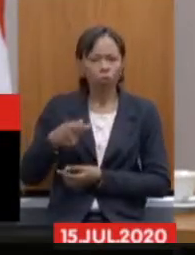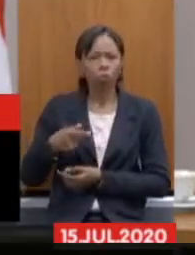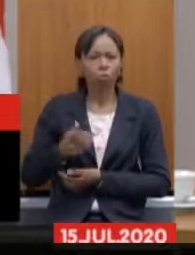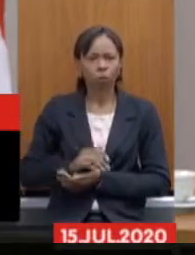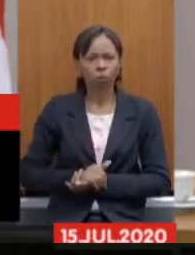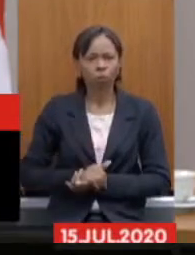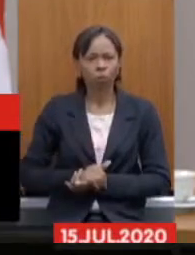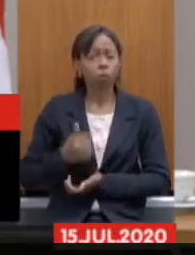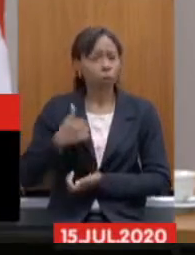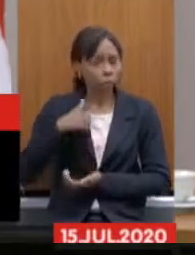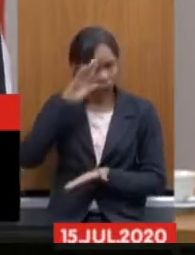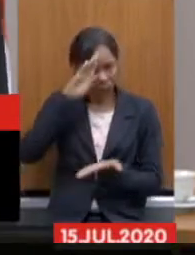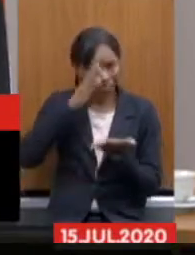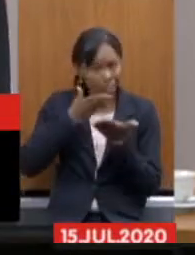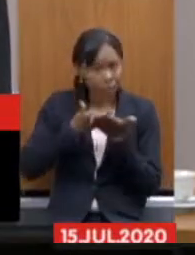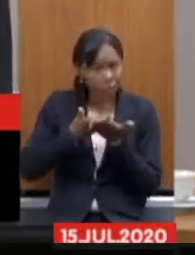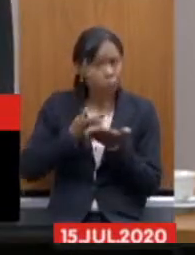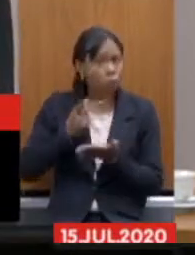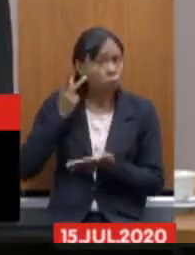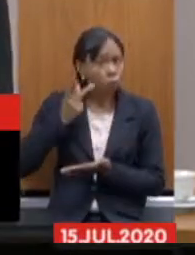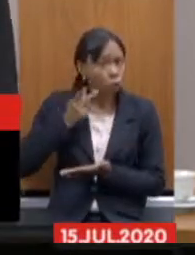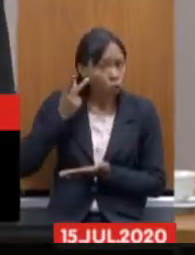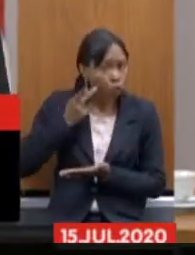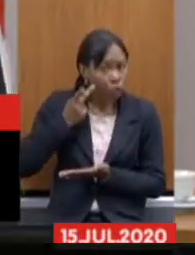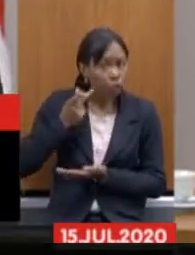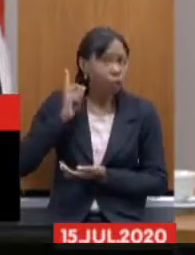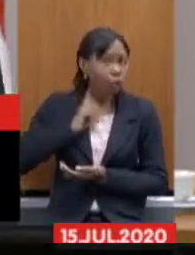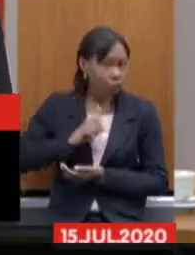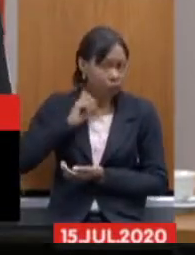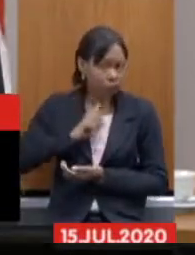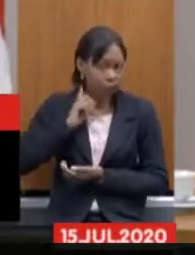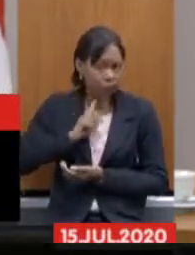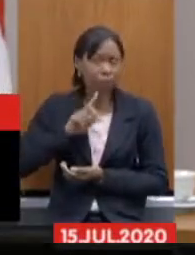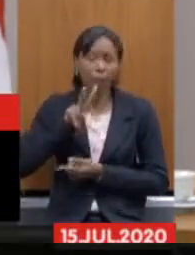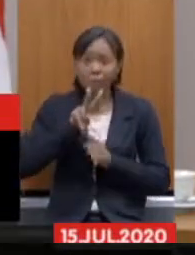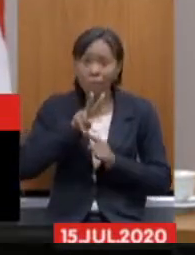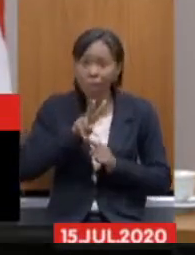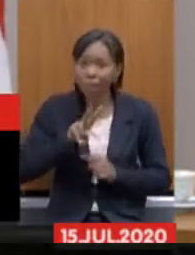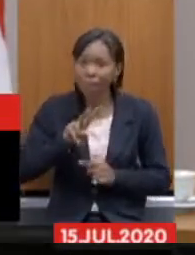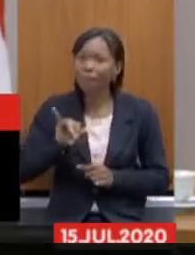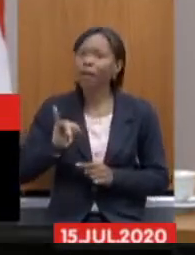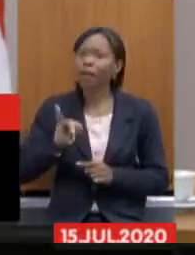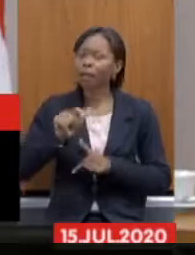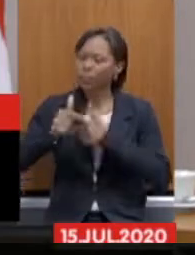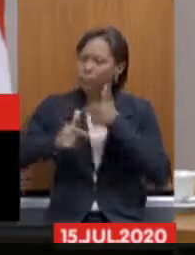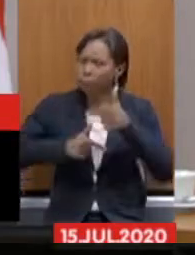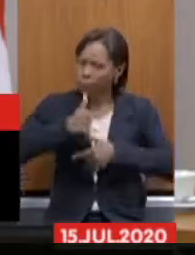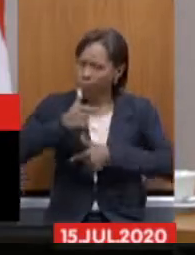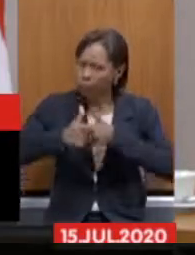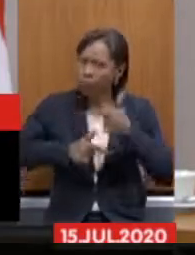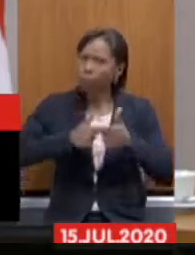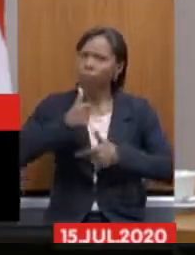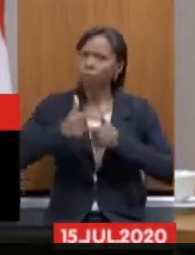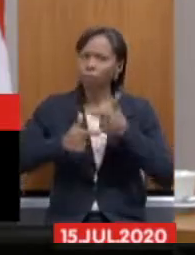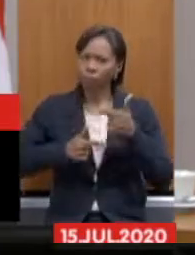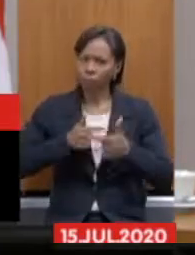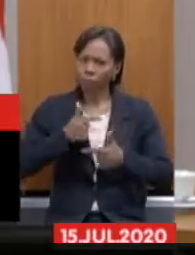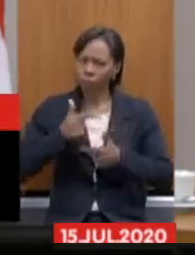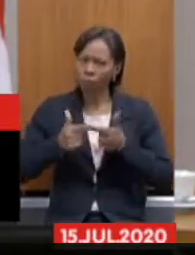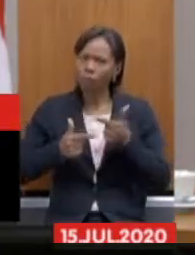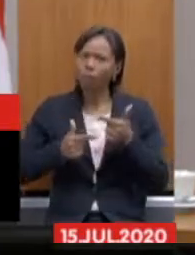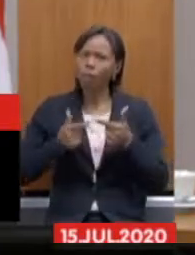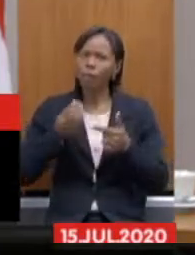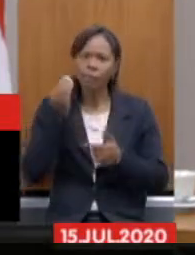acredito que o nosso parlamento nosso parlamento mineiro vai trabalhar é